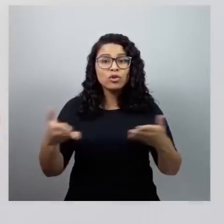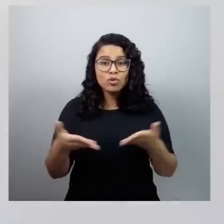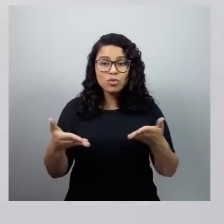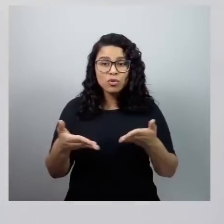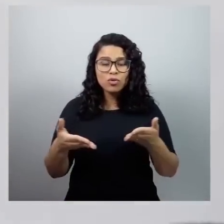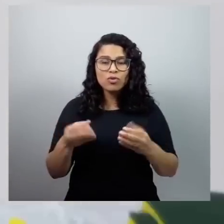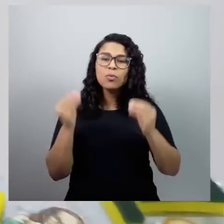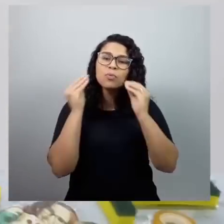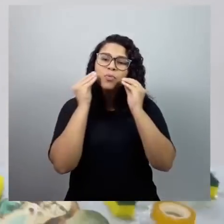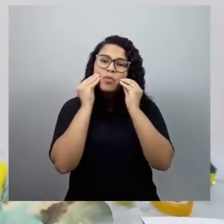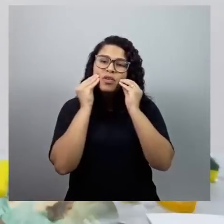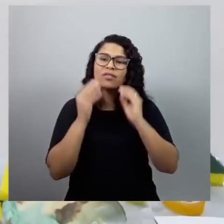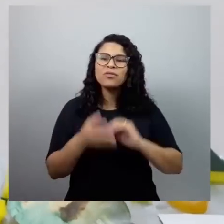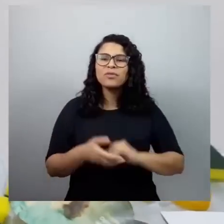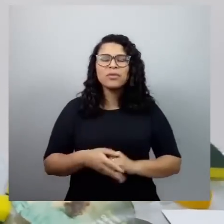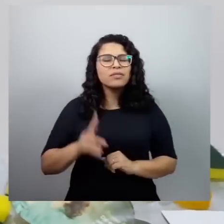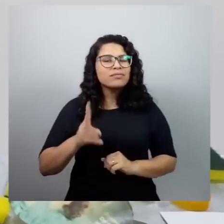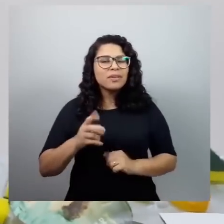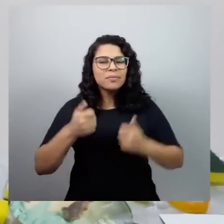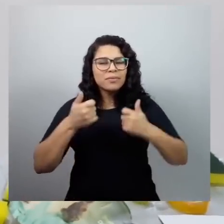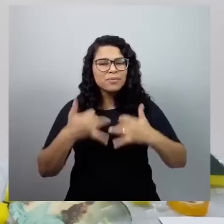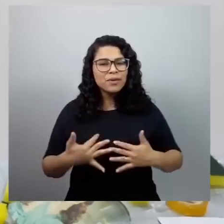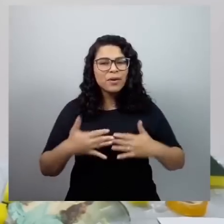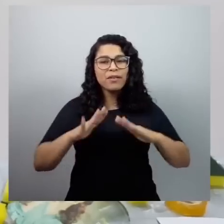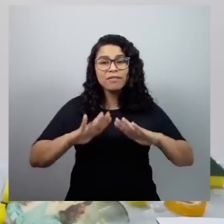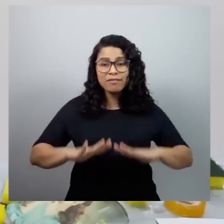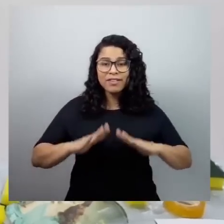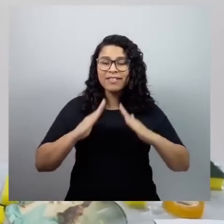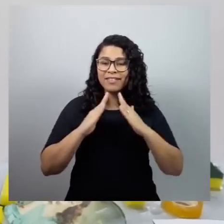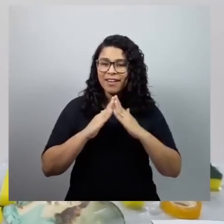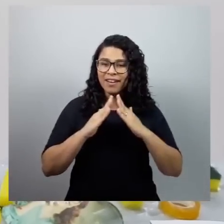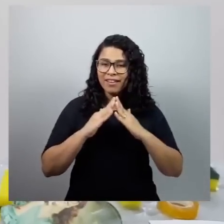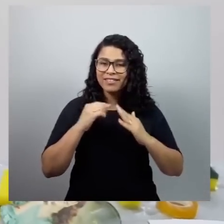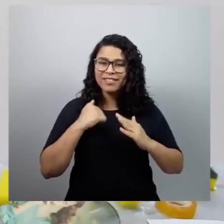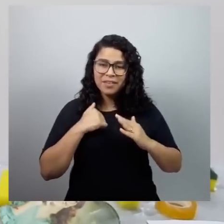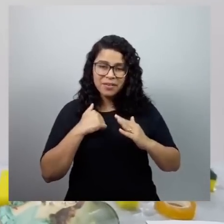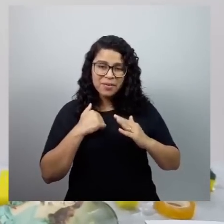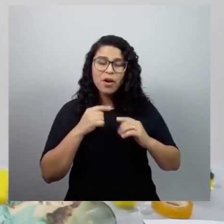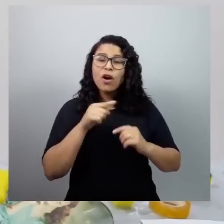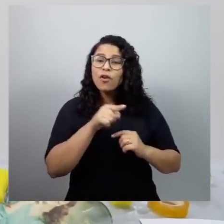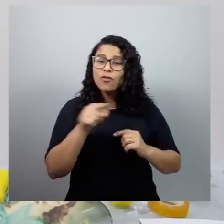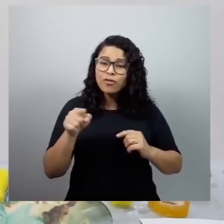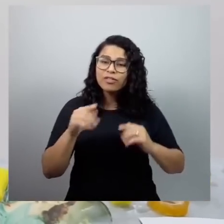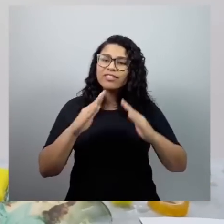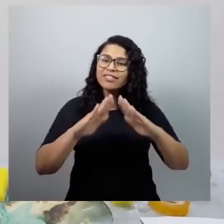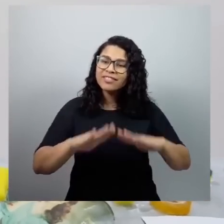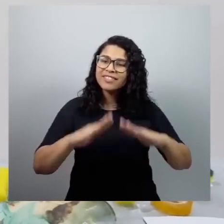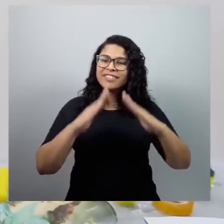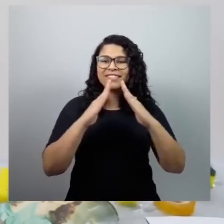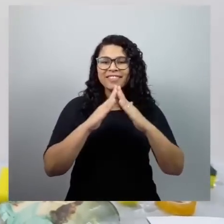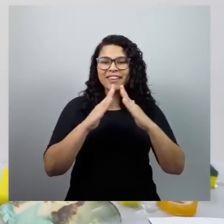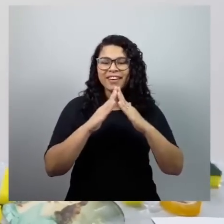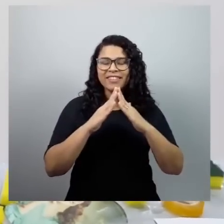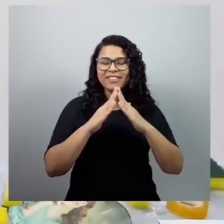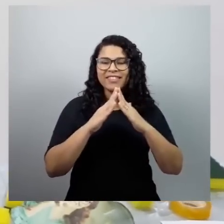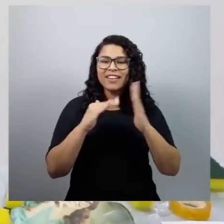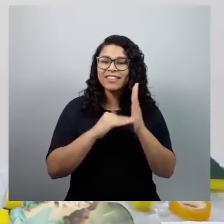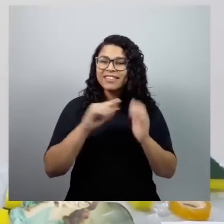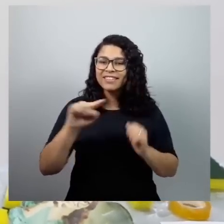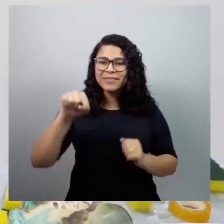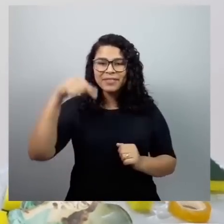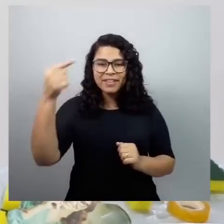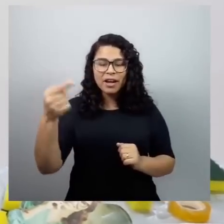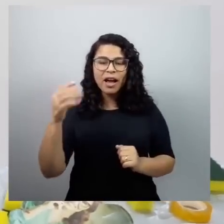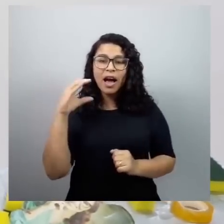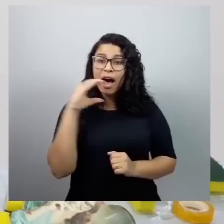hoje era essa. Beijo, gente. Então, como eu sempre digo, eu aqui na minha casa, vocês na casa de vocês. Até